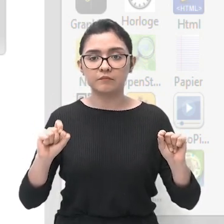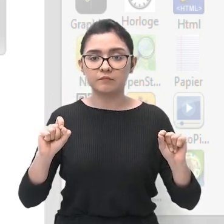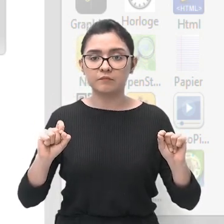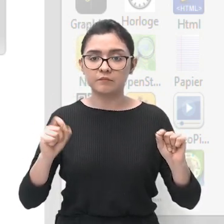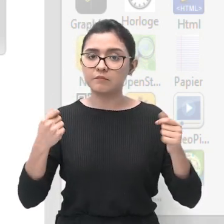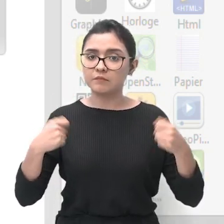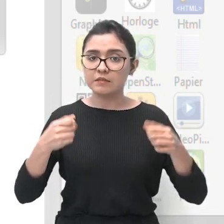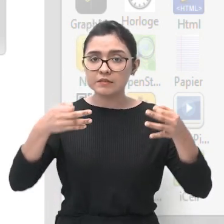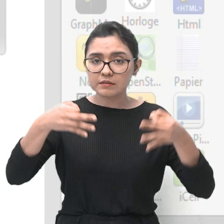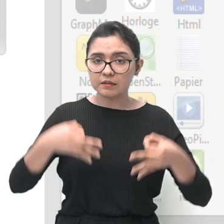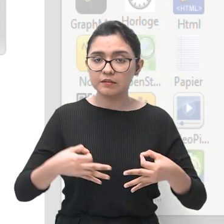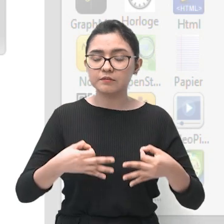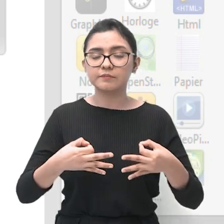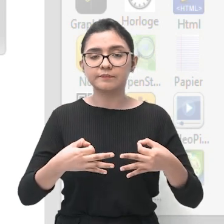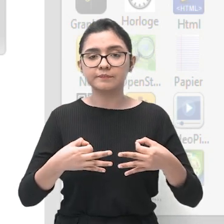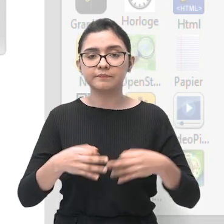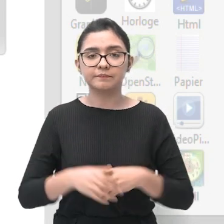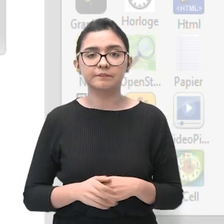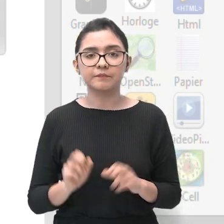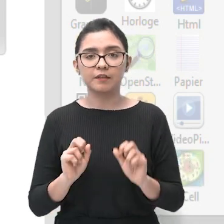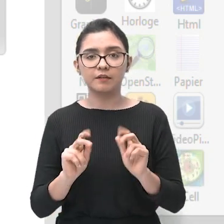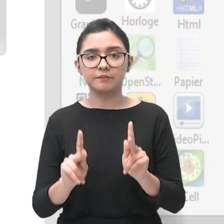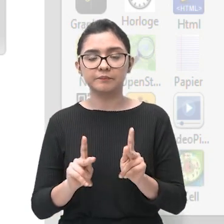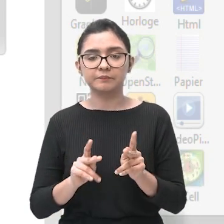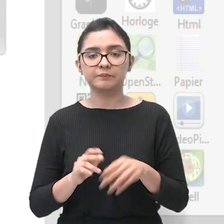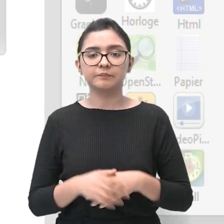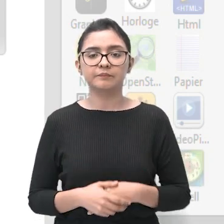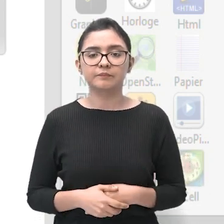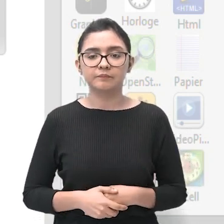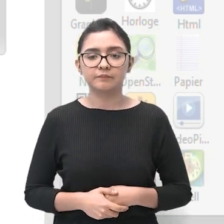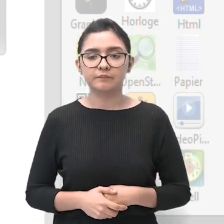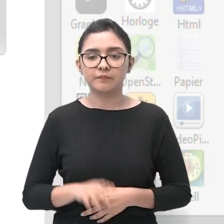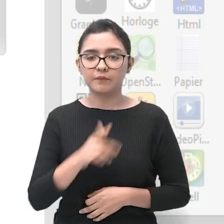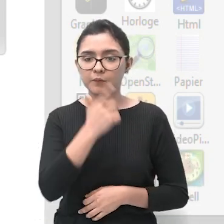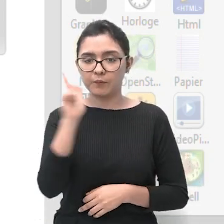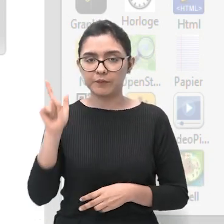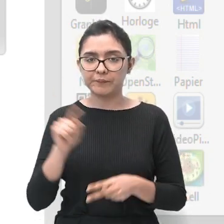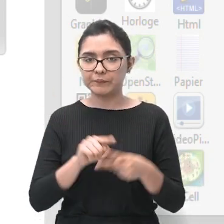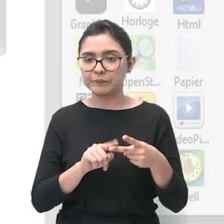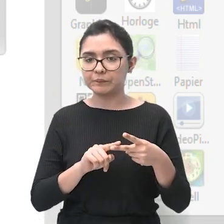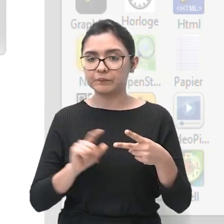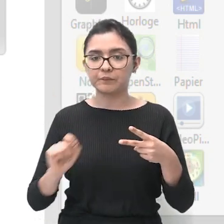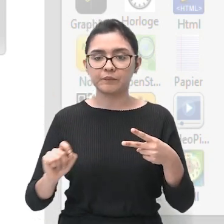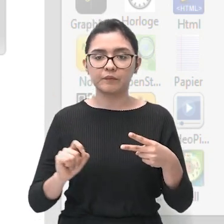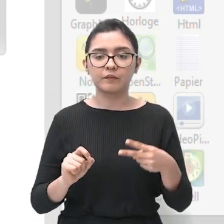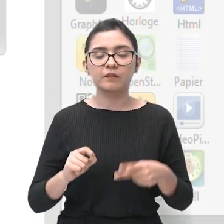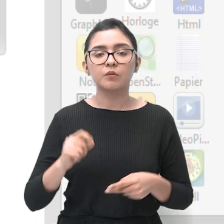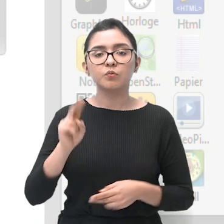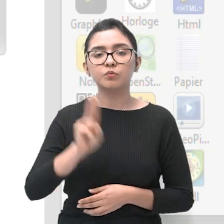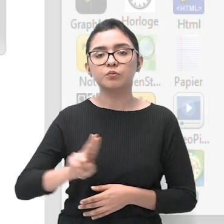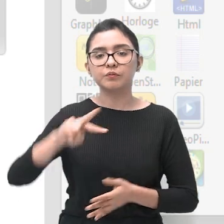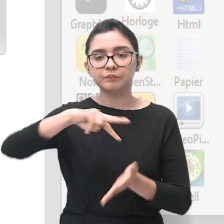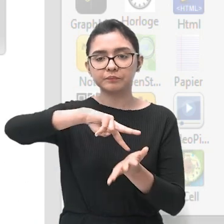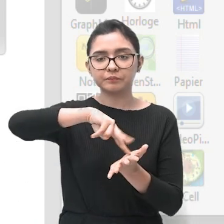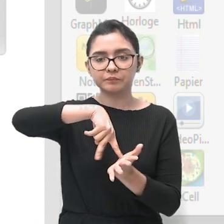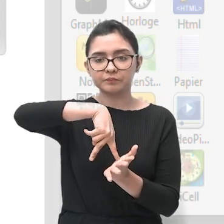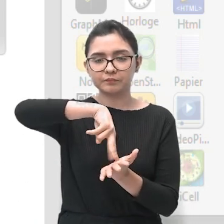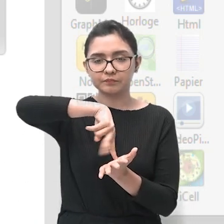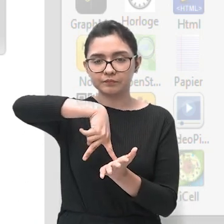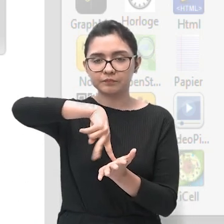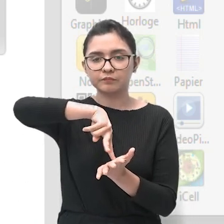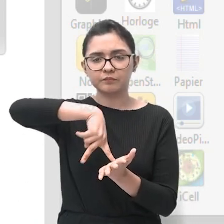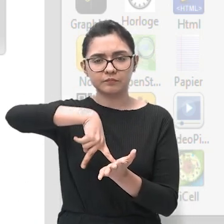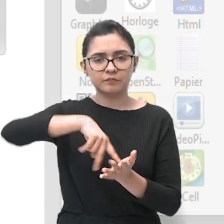mais precisa possível. Muito bem. Próximo passo. Com o compasso, é uma ferramenta